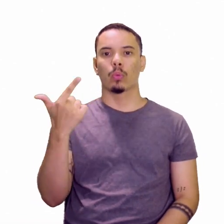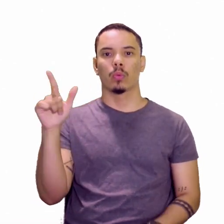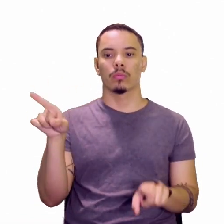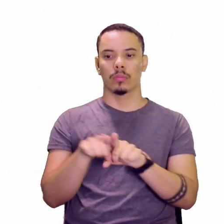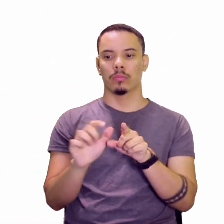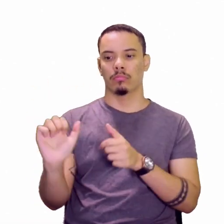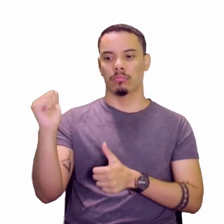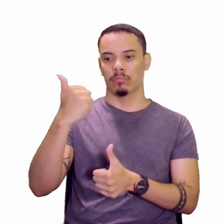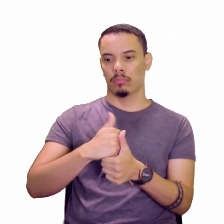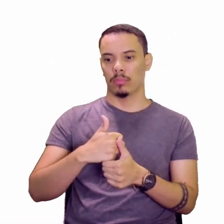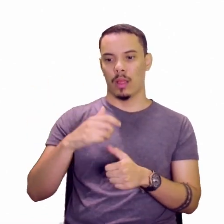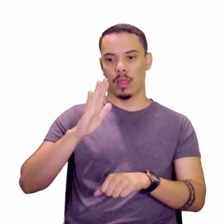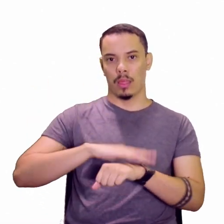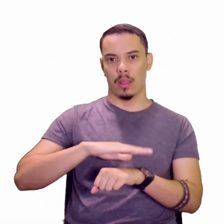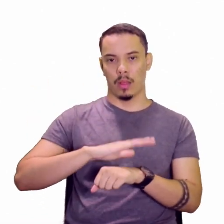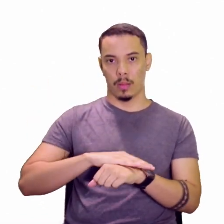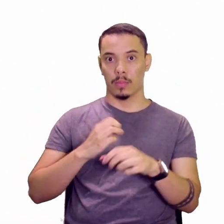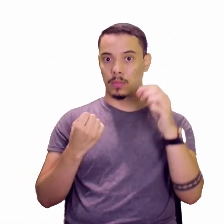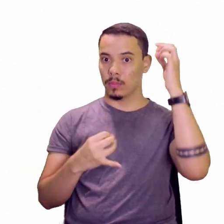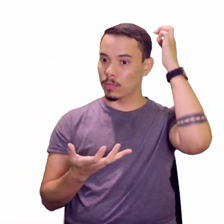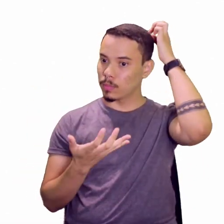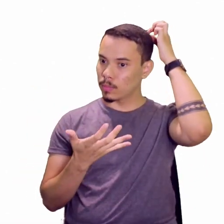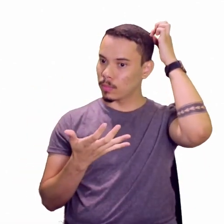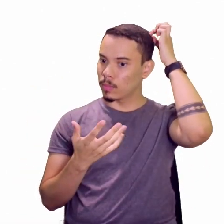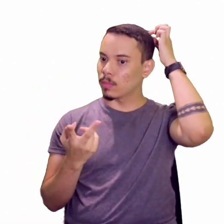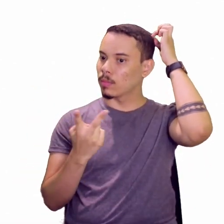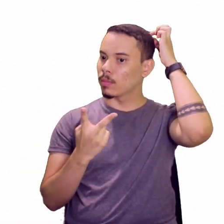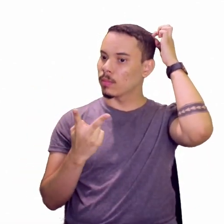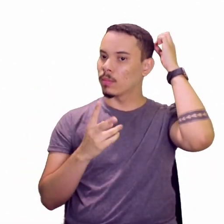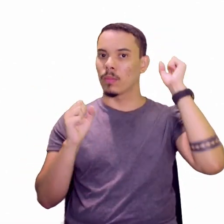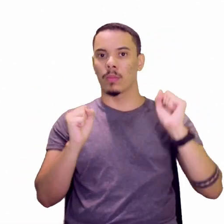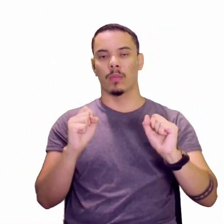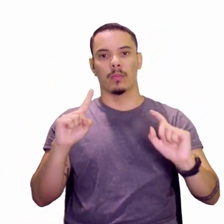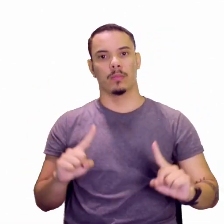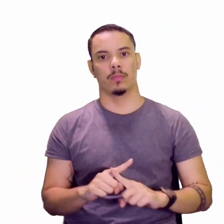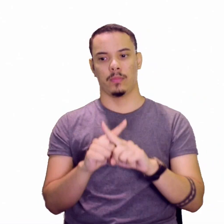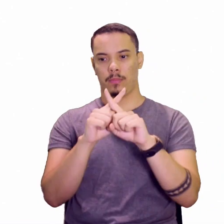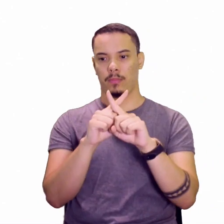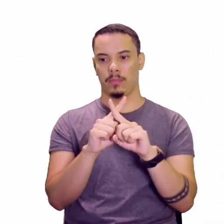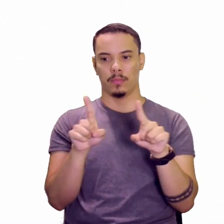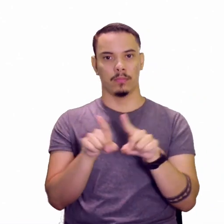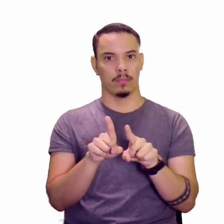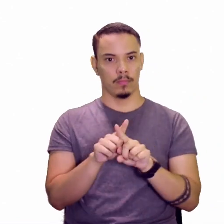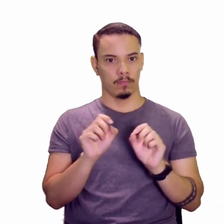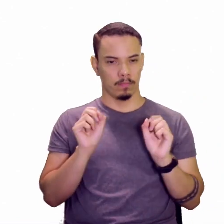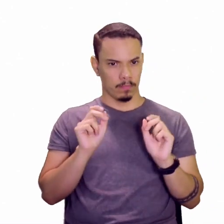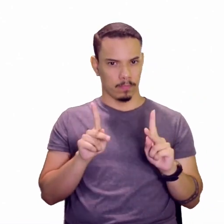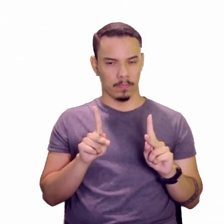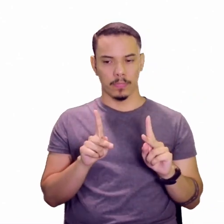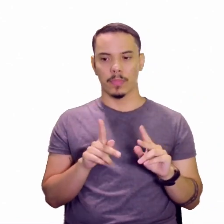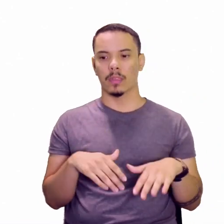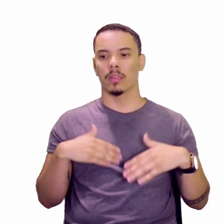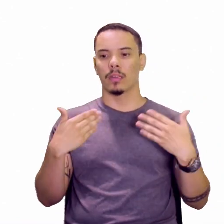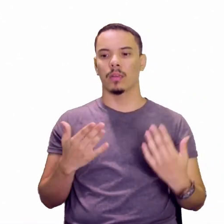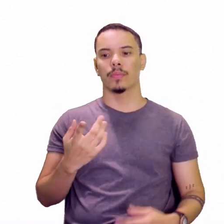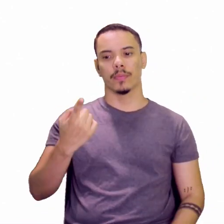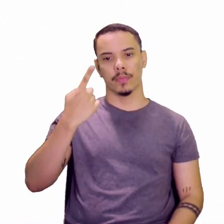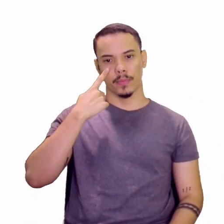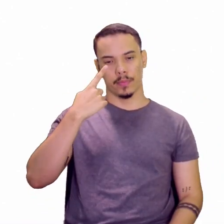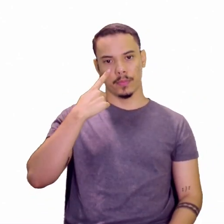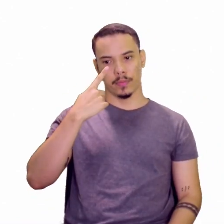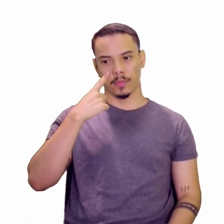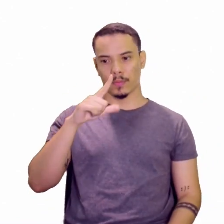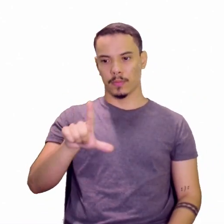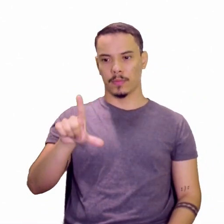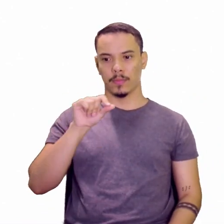distância sobre tempo. E se quiser distância, os dois embaixo estão multiplicando. Exatamente. Pronto. Fechado? Então, olha só, vamos